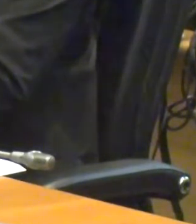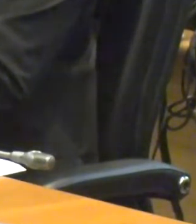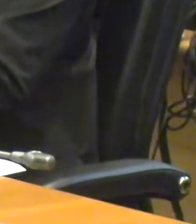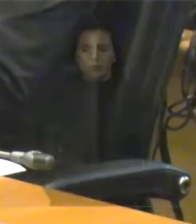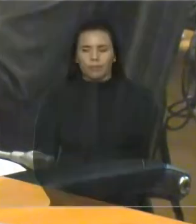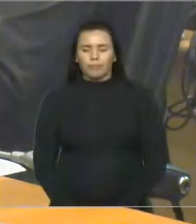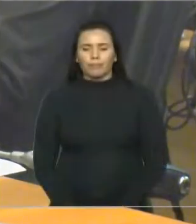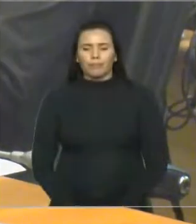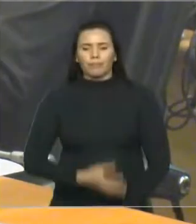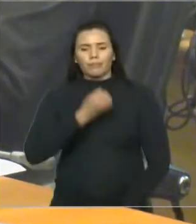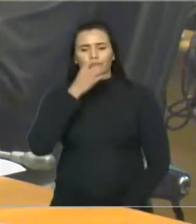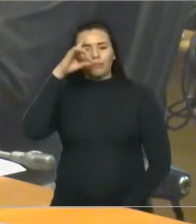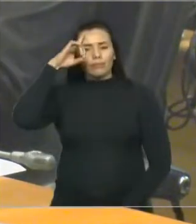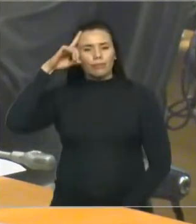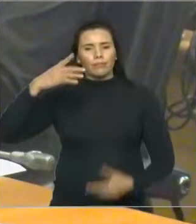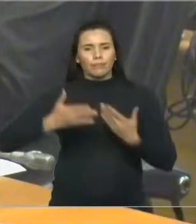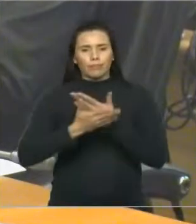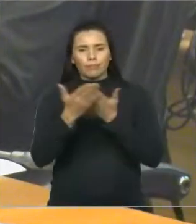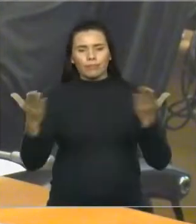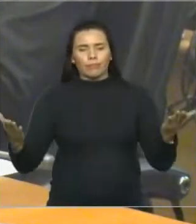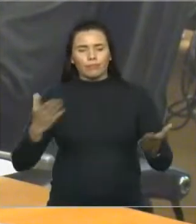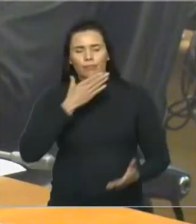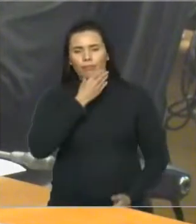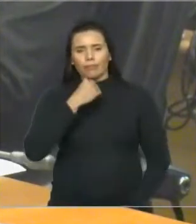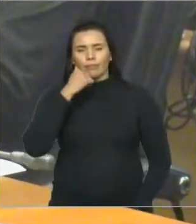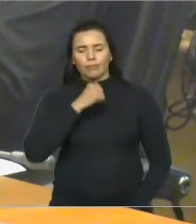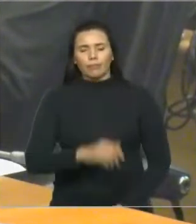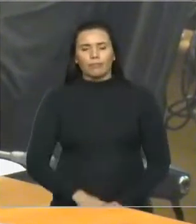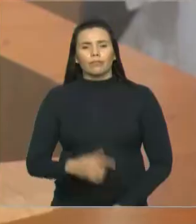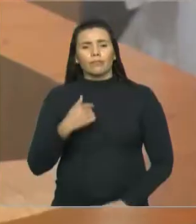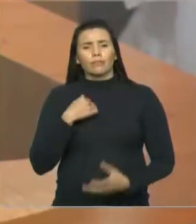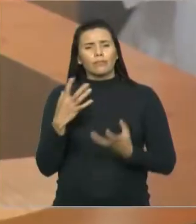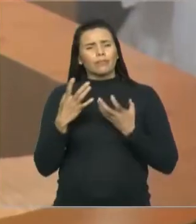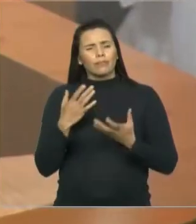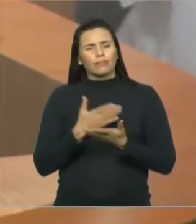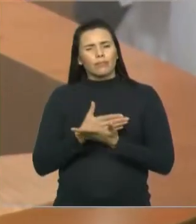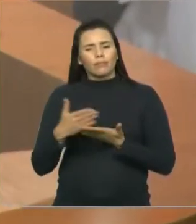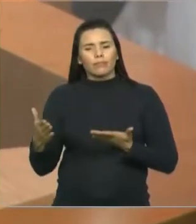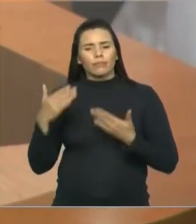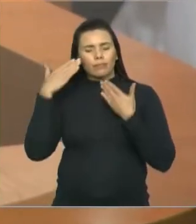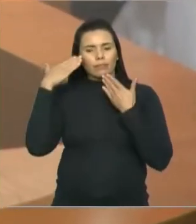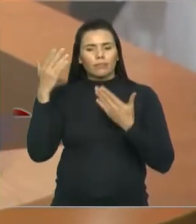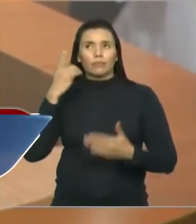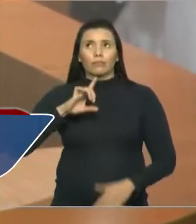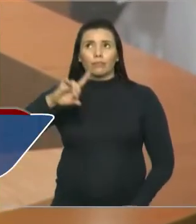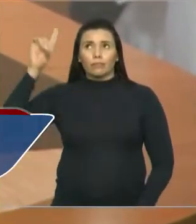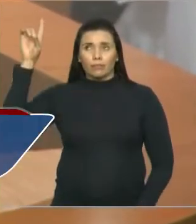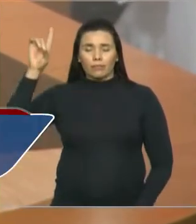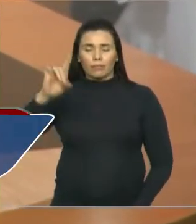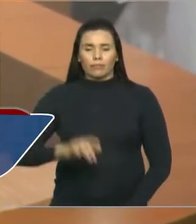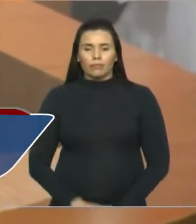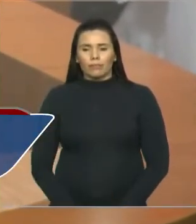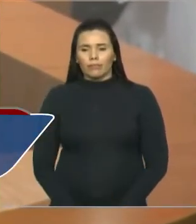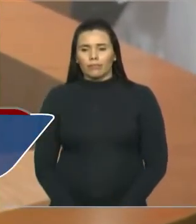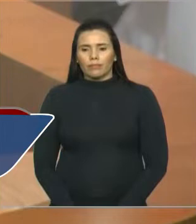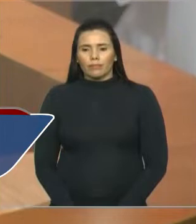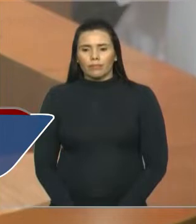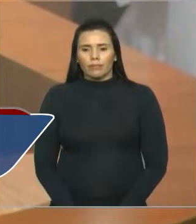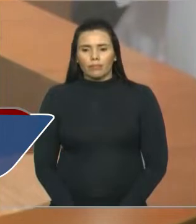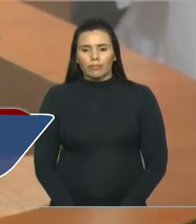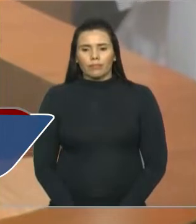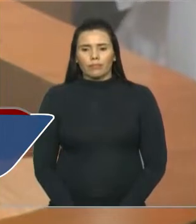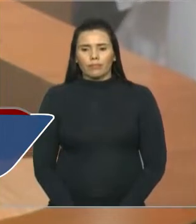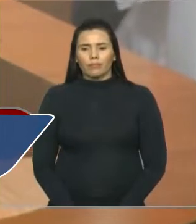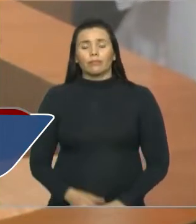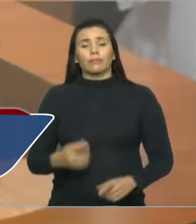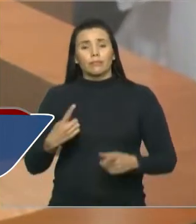Bom dia a todas e a todos. Eu queria inicialmente agradecer a Deus por essa brilhante